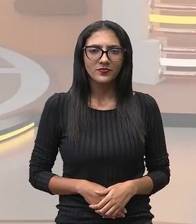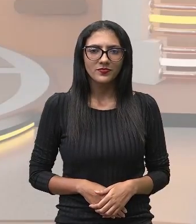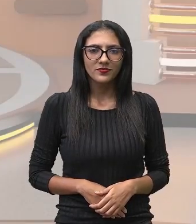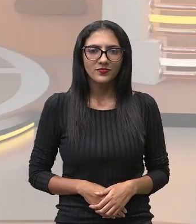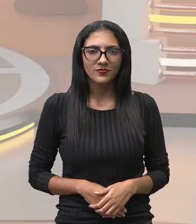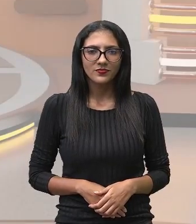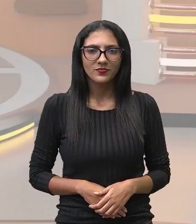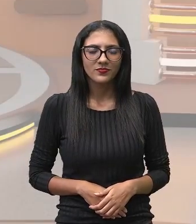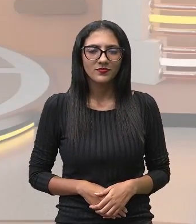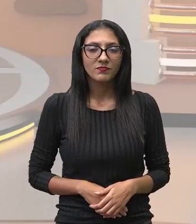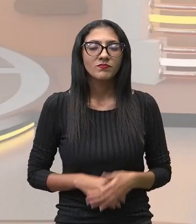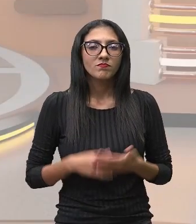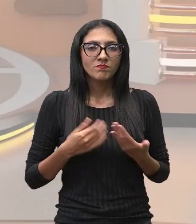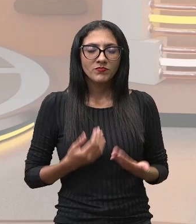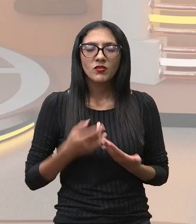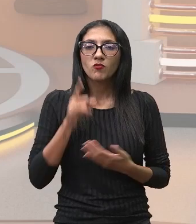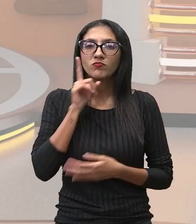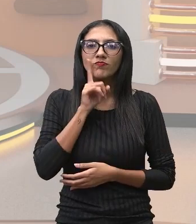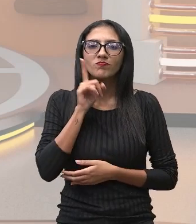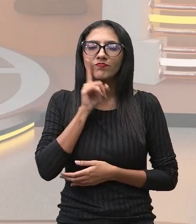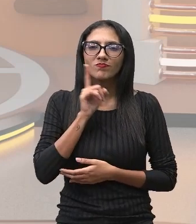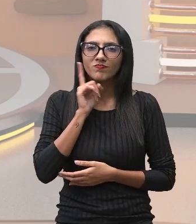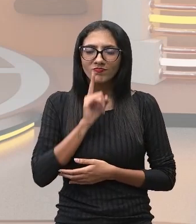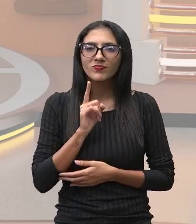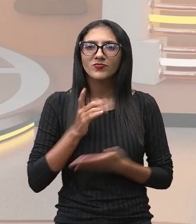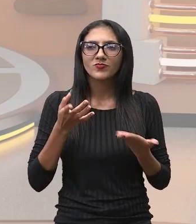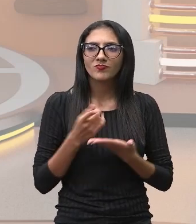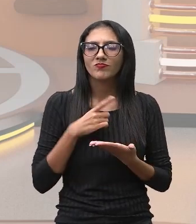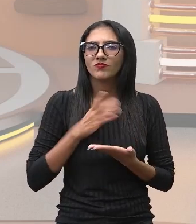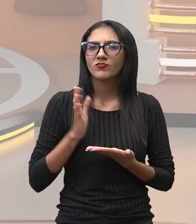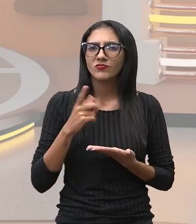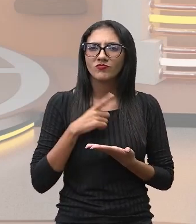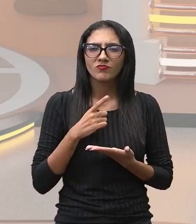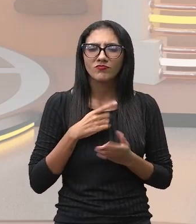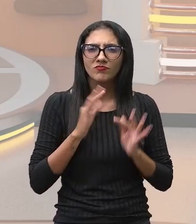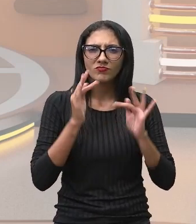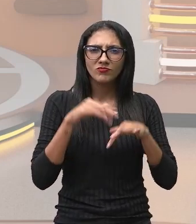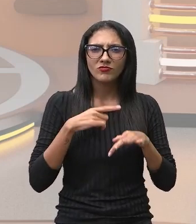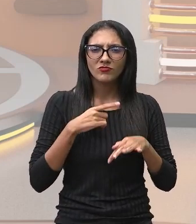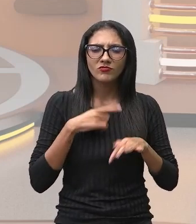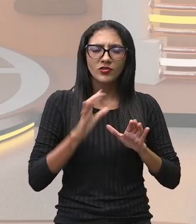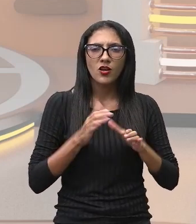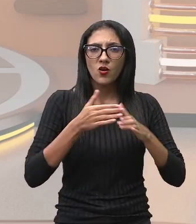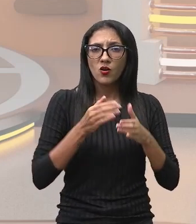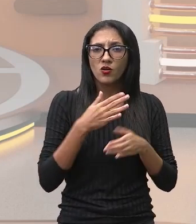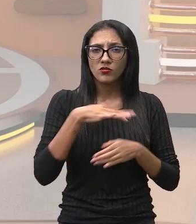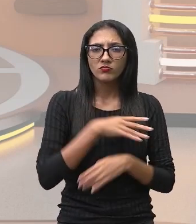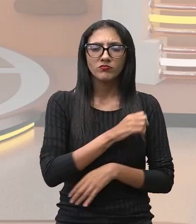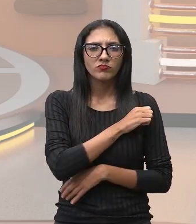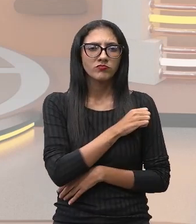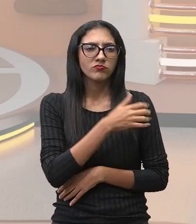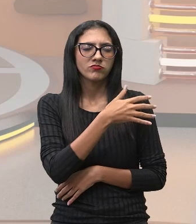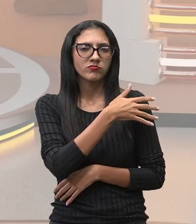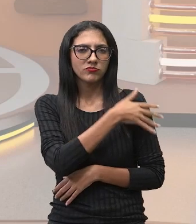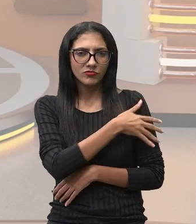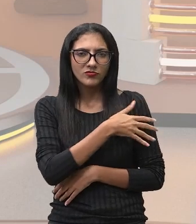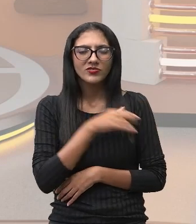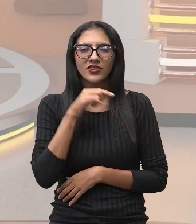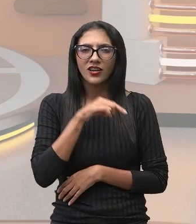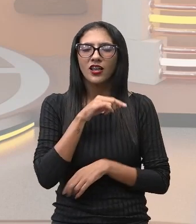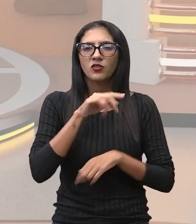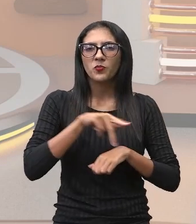Bem, então os Estados Unidos, né, fez a retirada de suas tropas norte-americanas lá do Iraque,